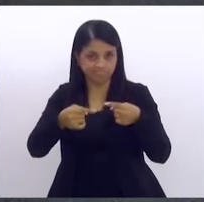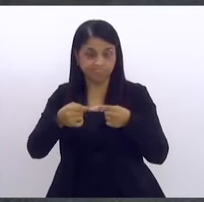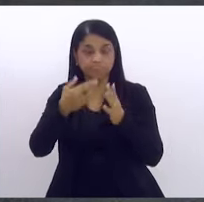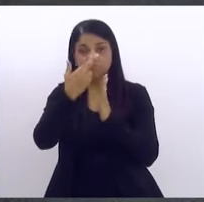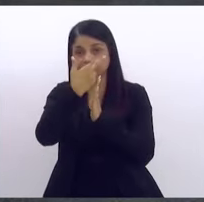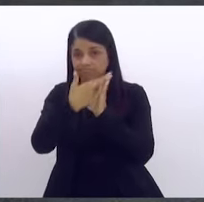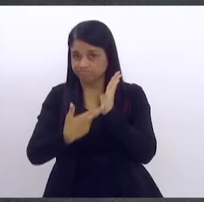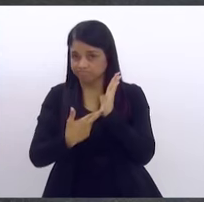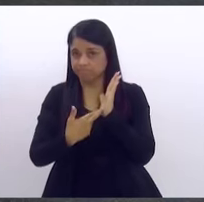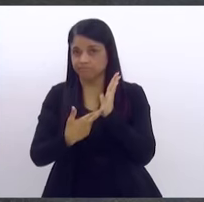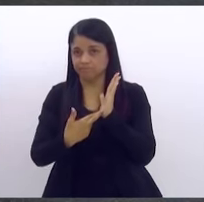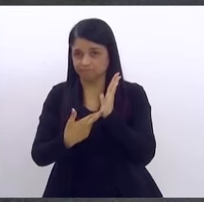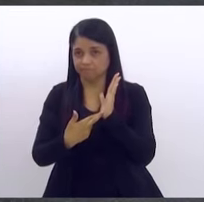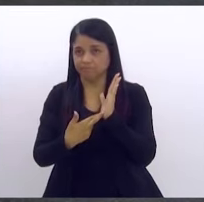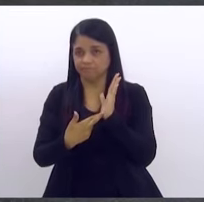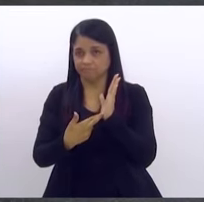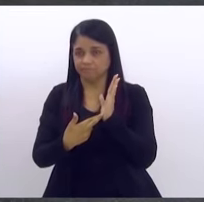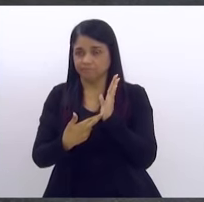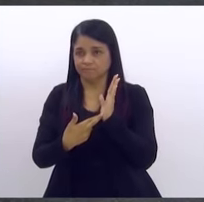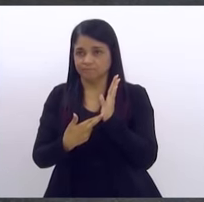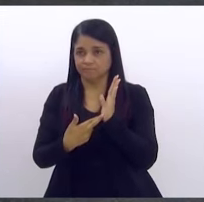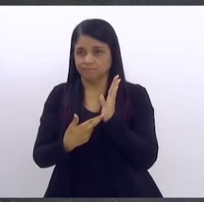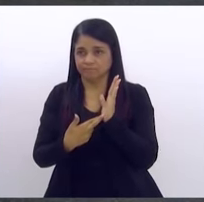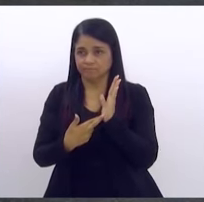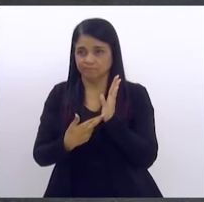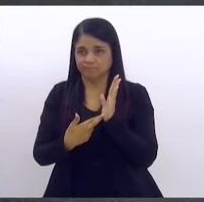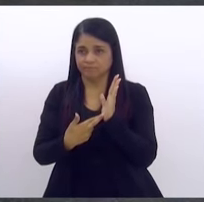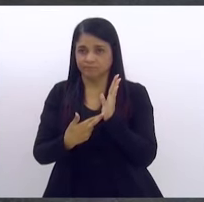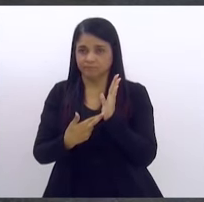relatório é